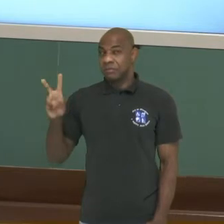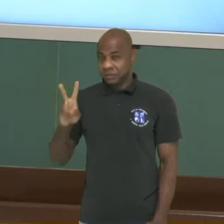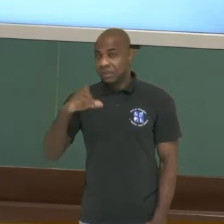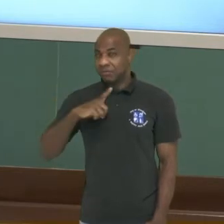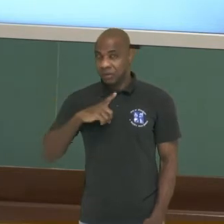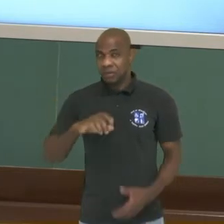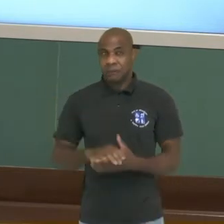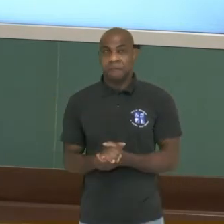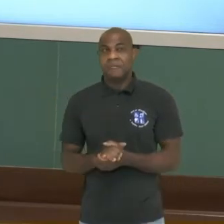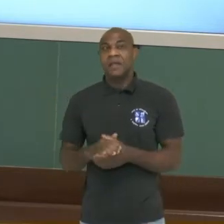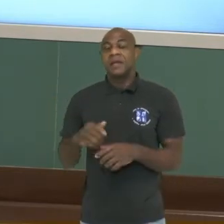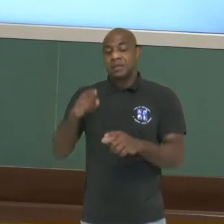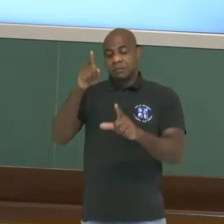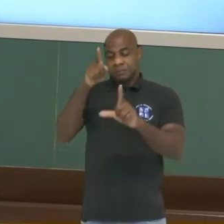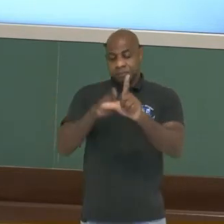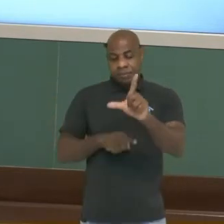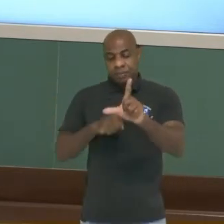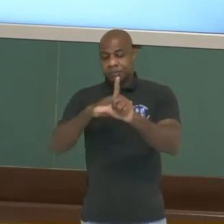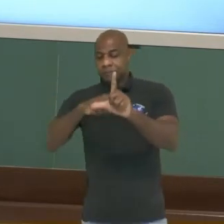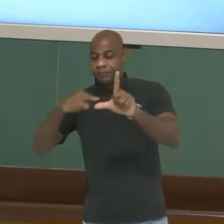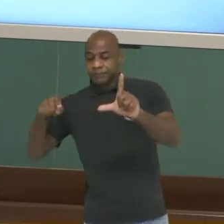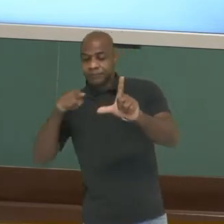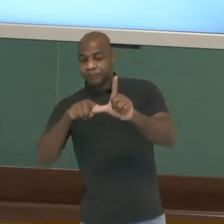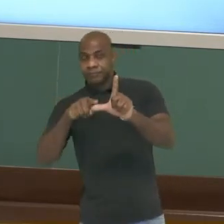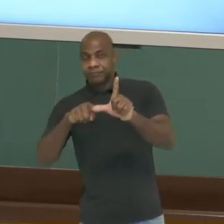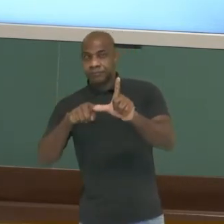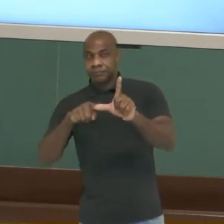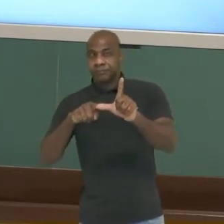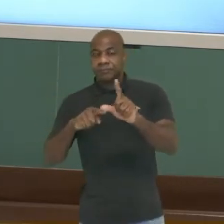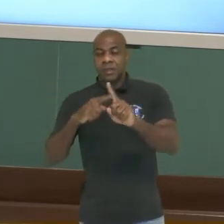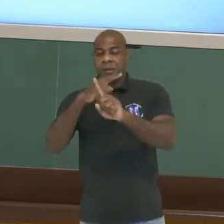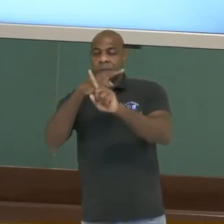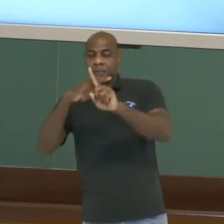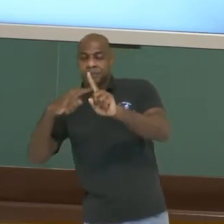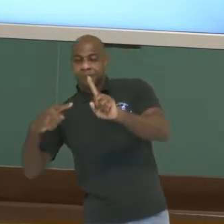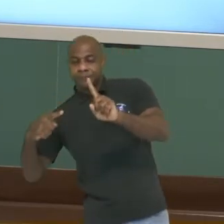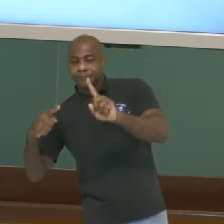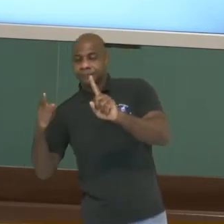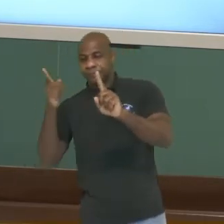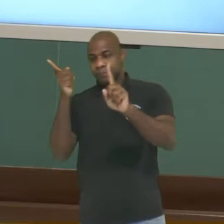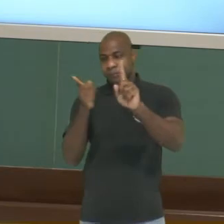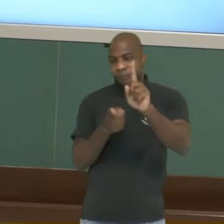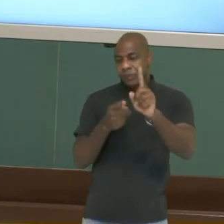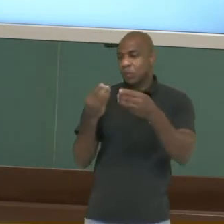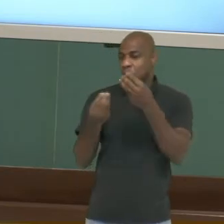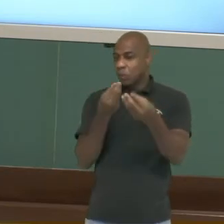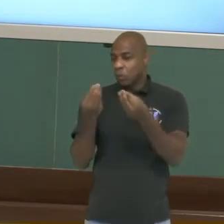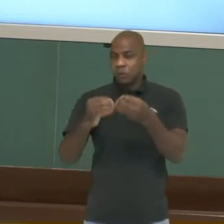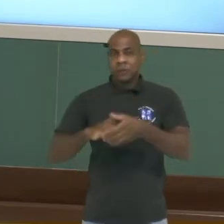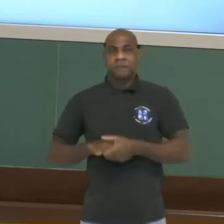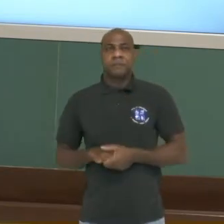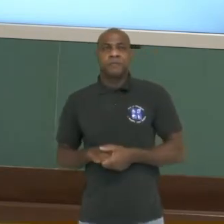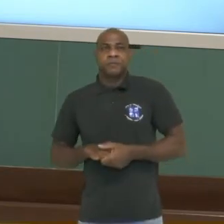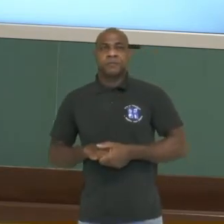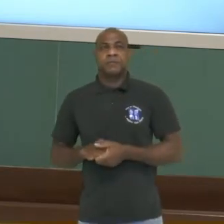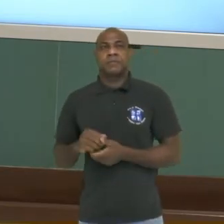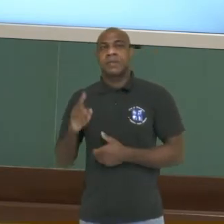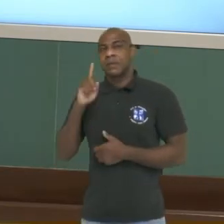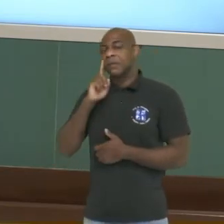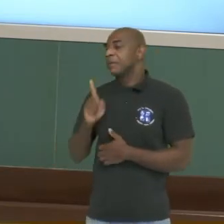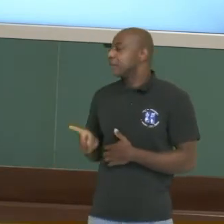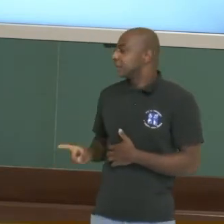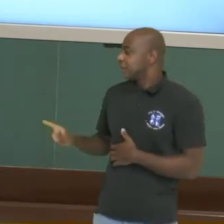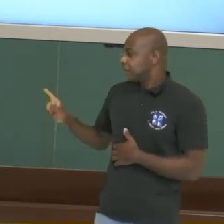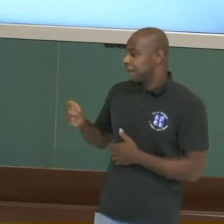cruza o eixo y, o eixo das ordenadas, o x vale 0 e o y vale y, que é o valor que a gente